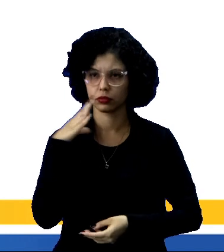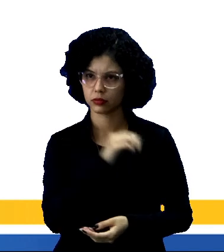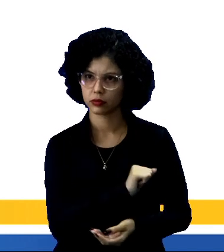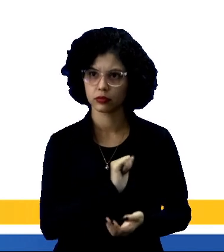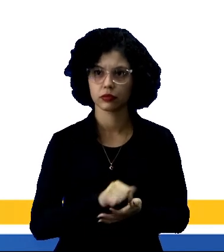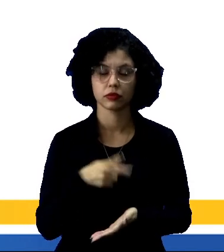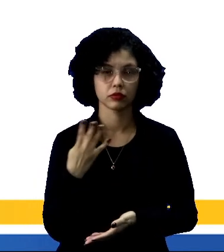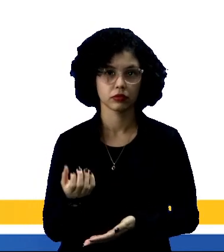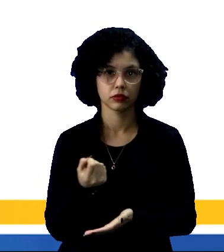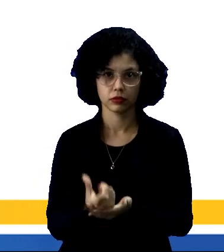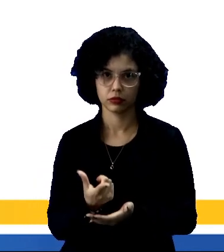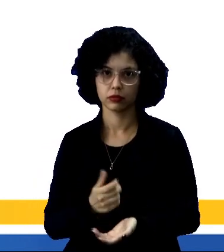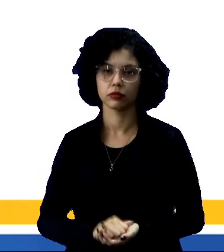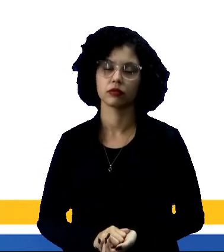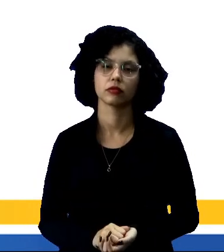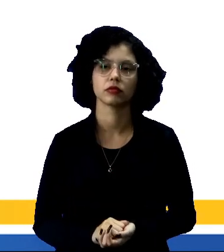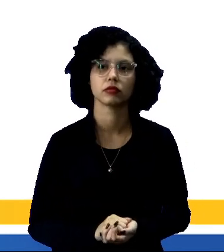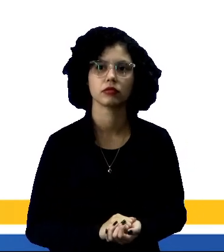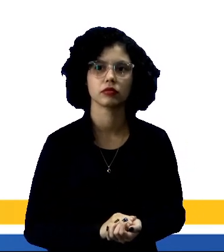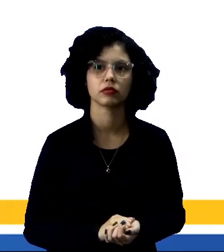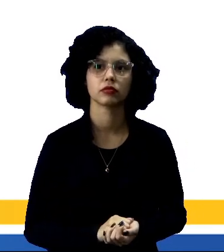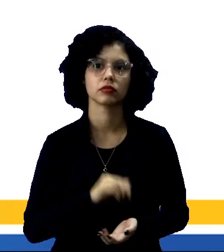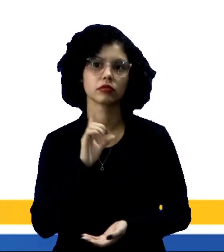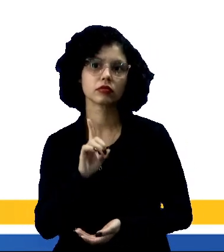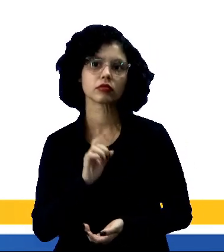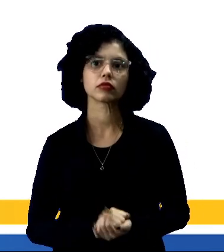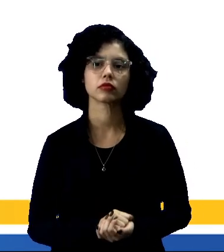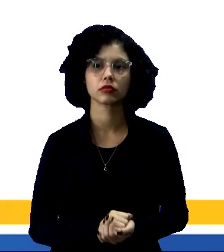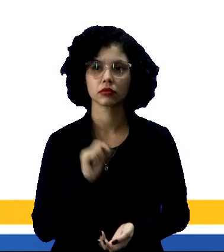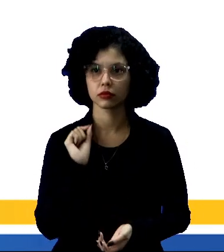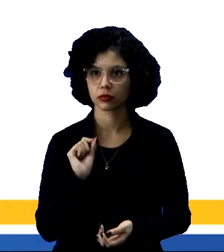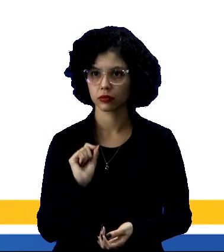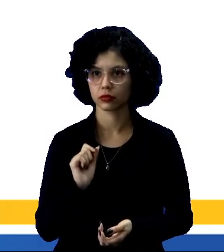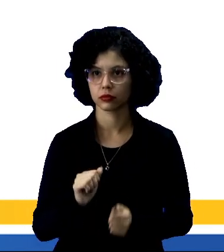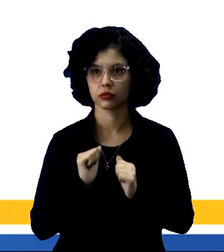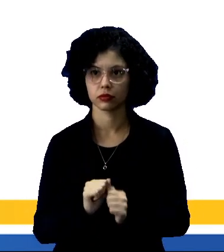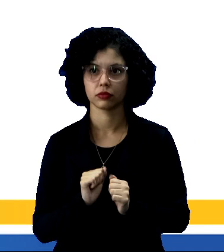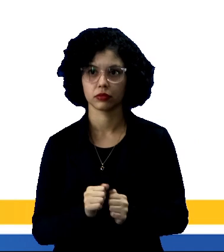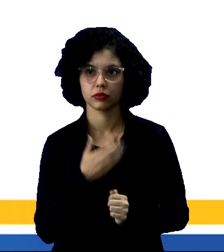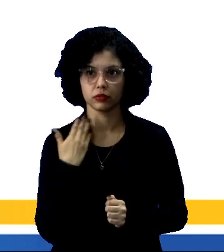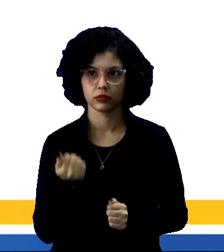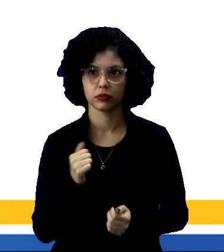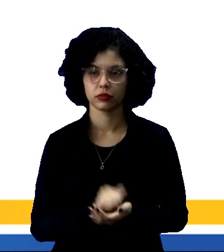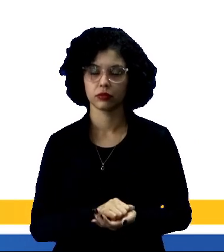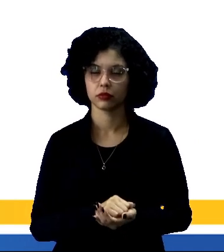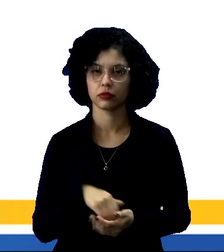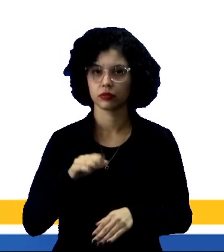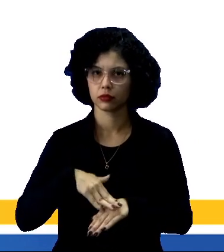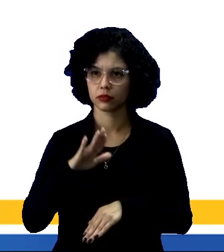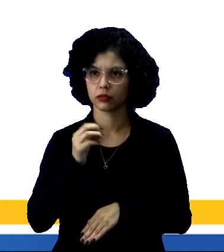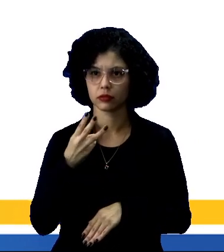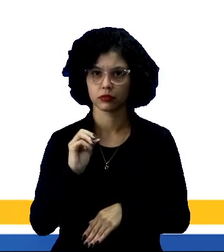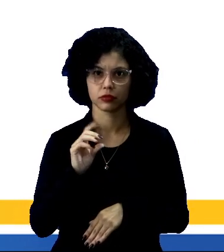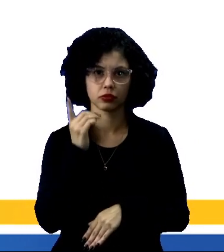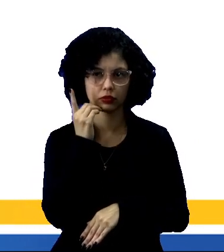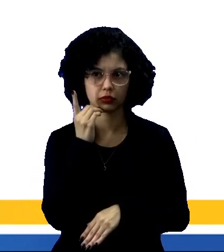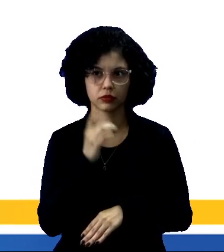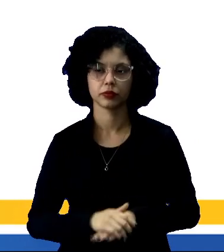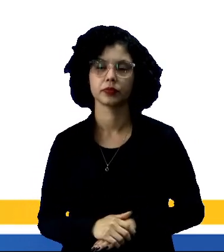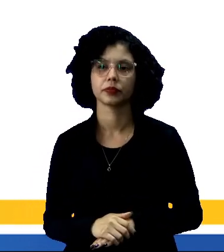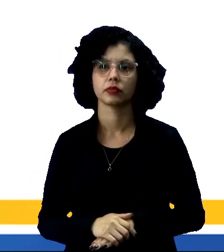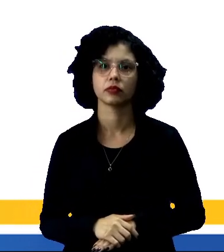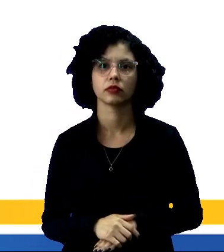devolução imediata da quantia paga. Letra D. Para que o defeito seja reparado no prazo máximo de 30